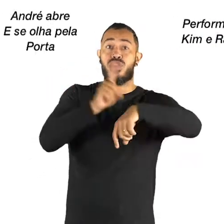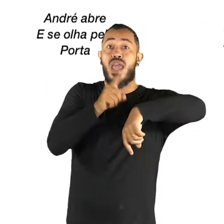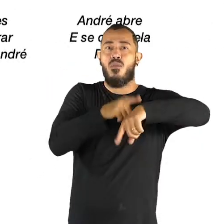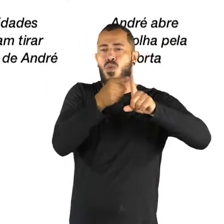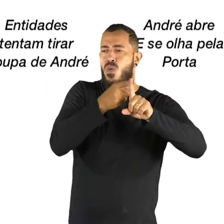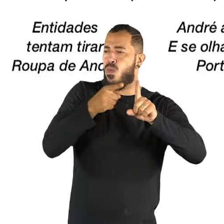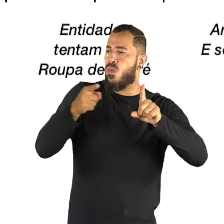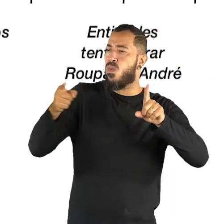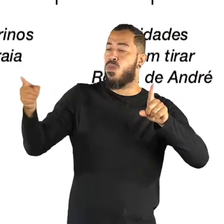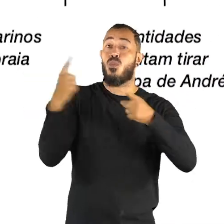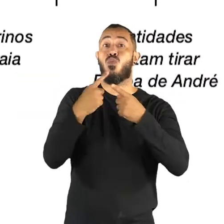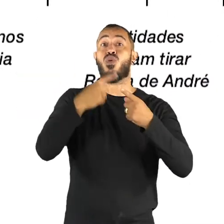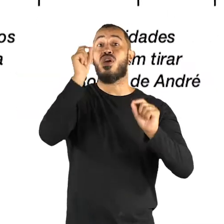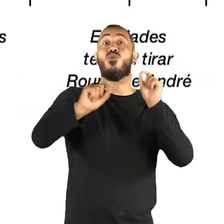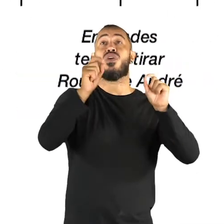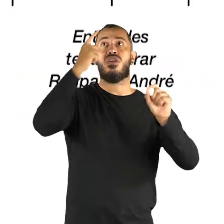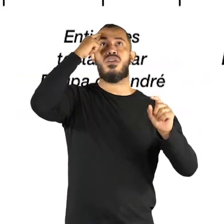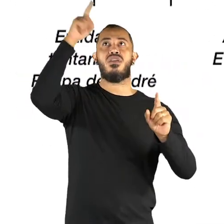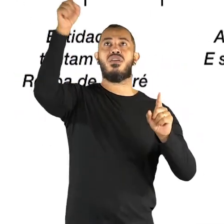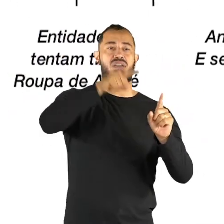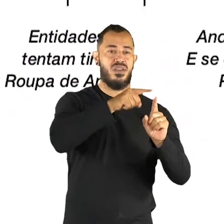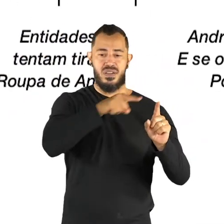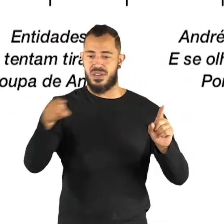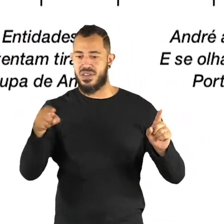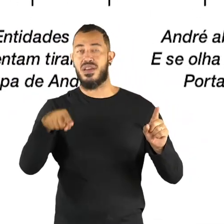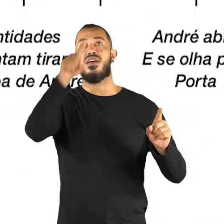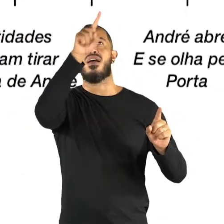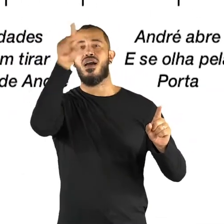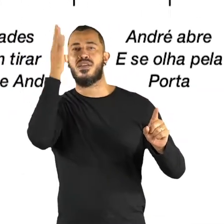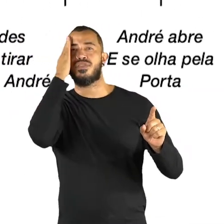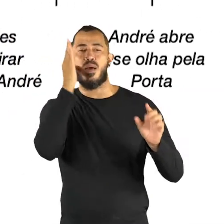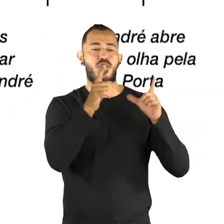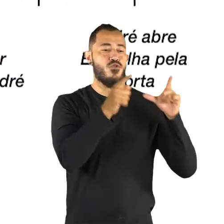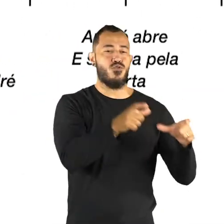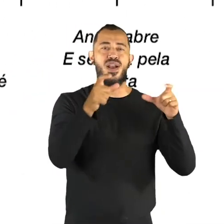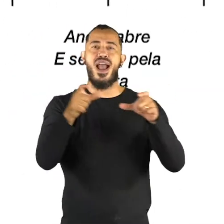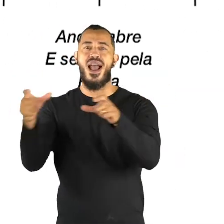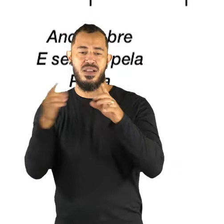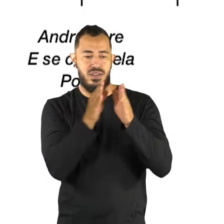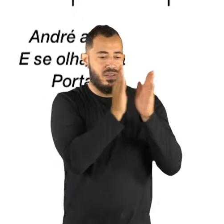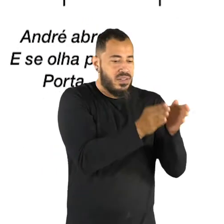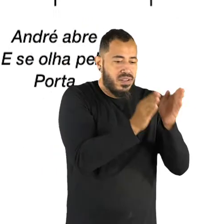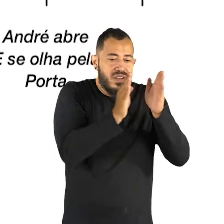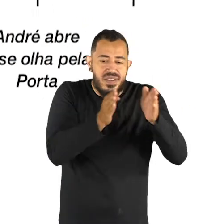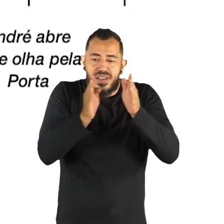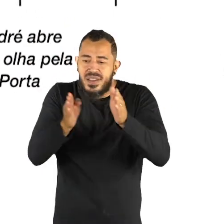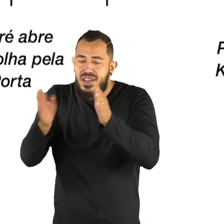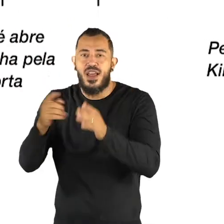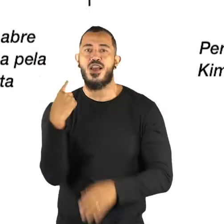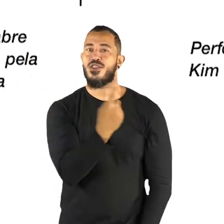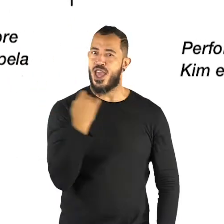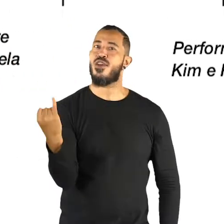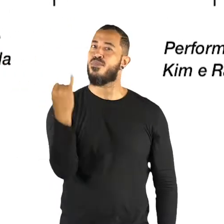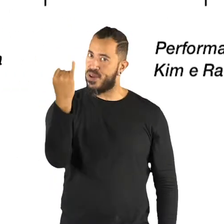já vai montando o filme na nossa cabeça. E quando a gente olha para essa linha do tempo, que é como uma escaleta, ela é importante para a gente perceber nos